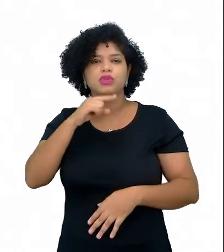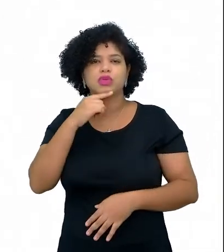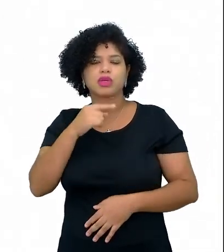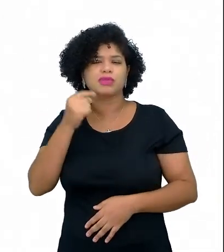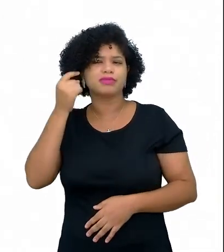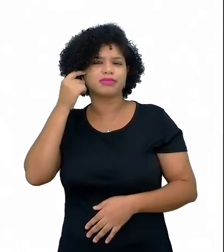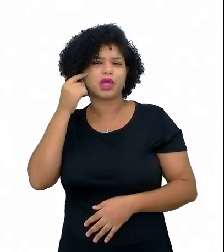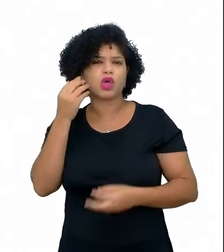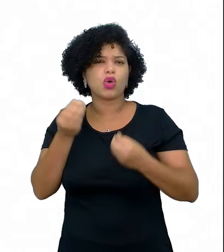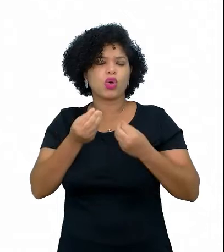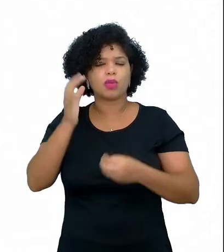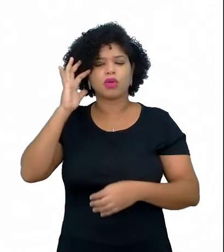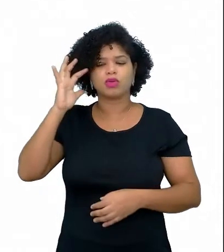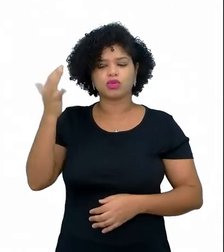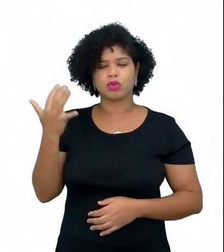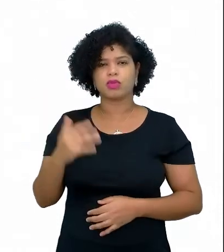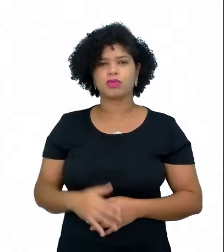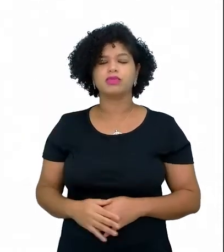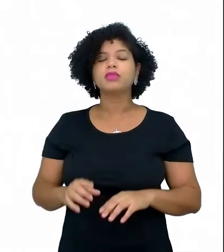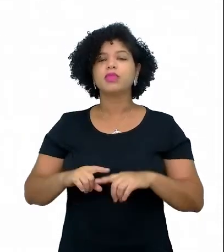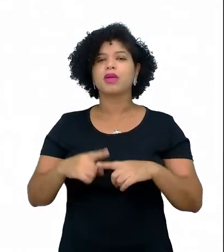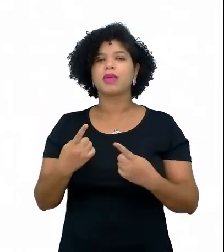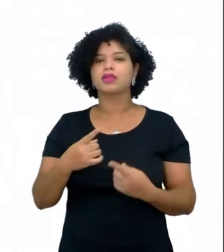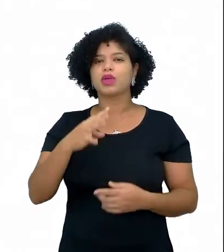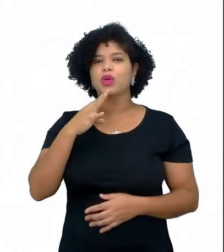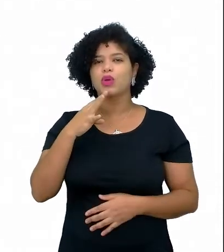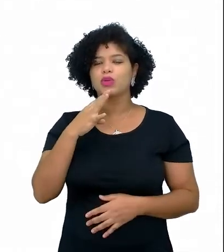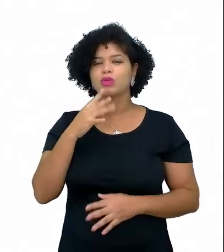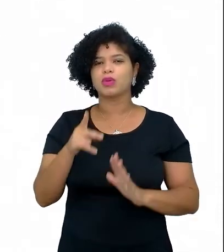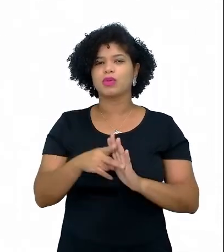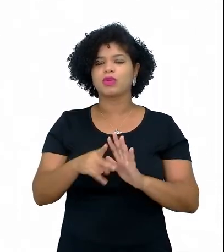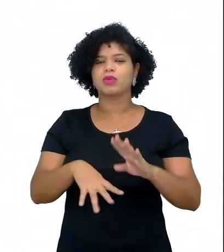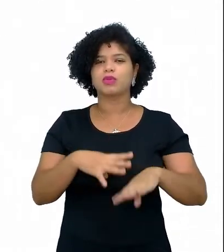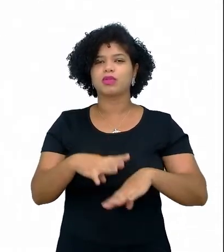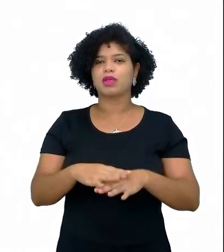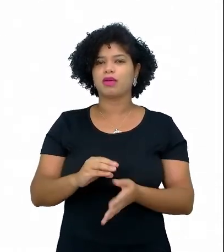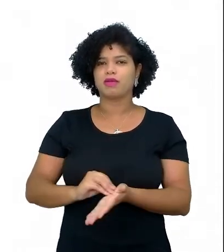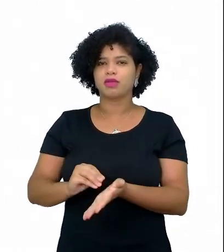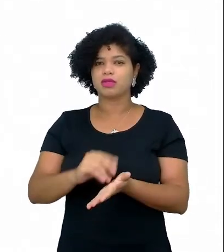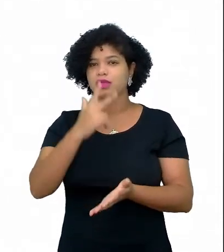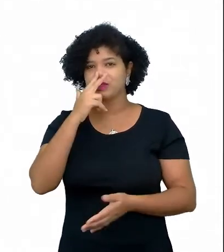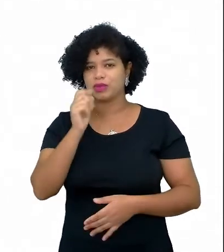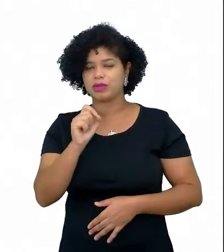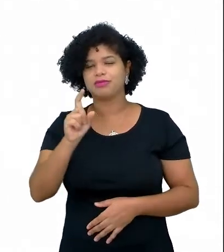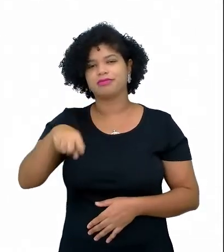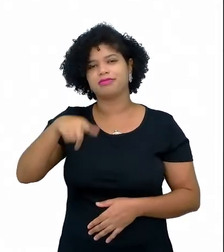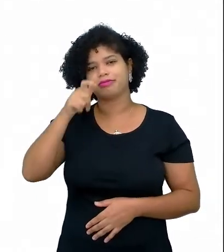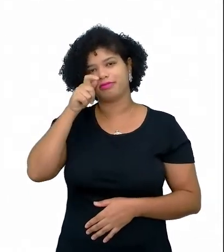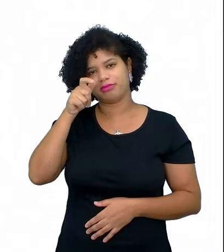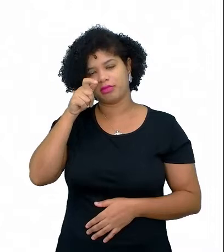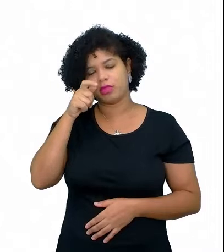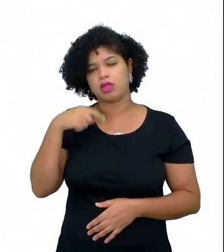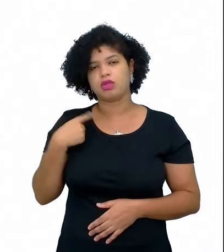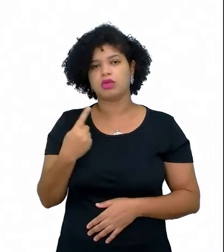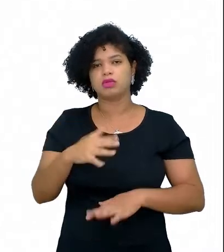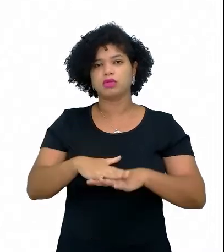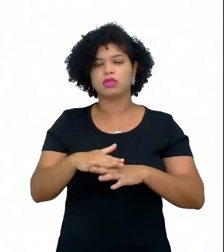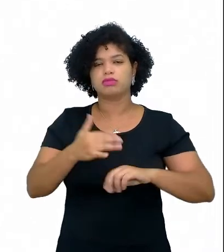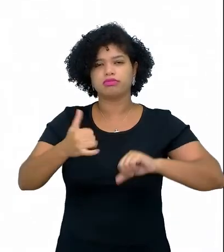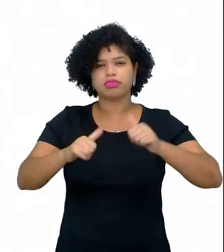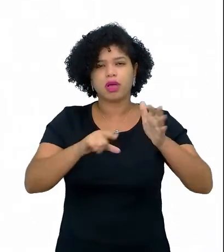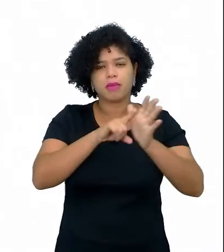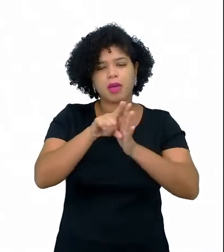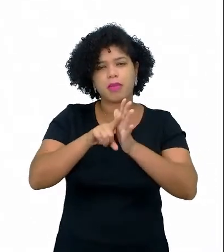por conta do enunciado, ou será que é o conhecimento matemático que lhe está faltando? Então, isso é interessante. Então, a gente faz esse mapeamento dessas